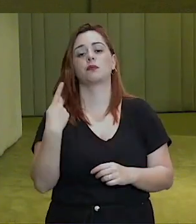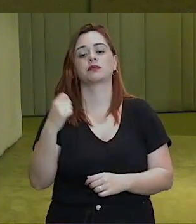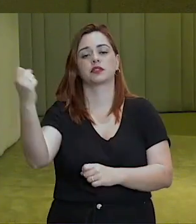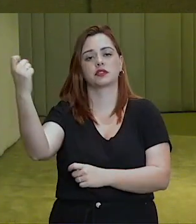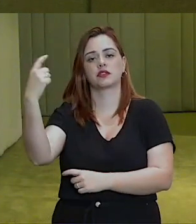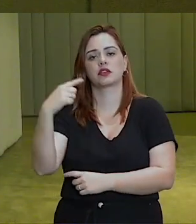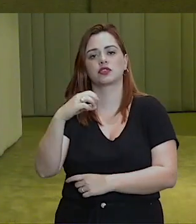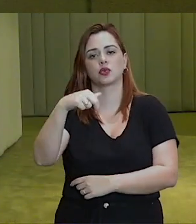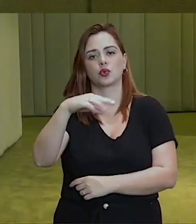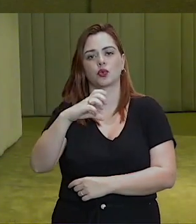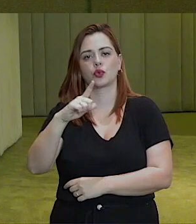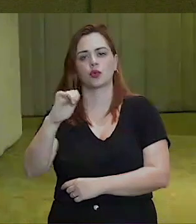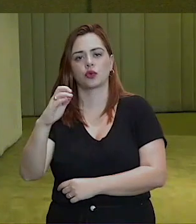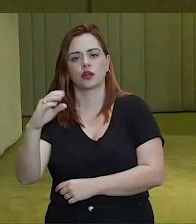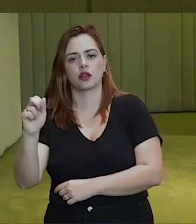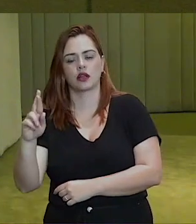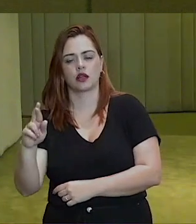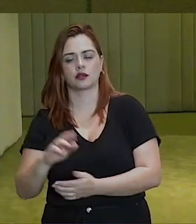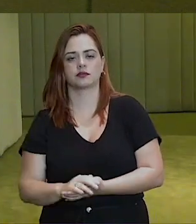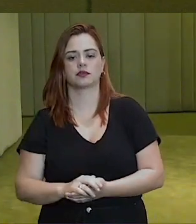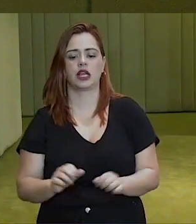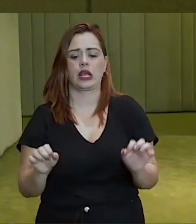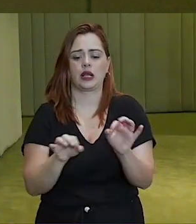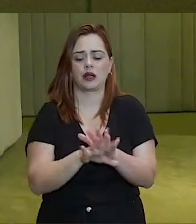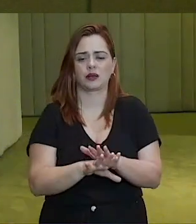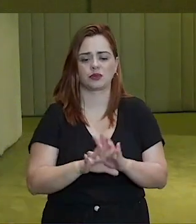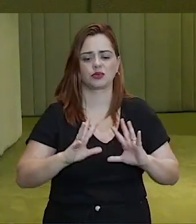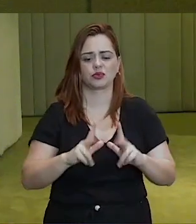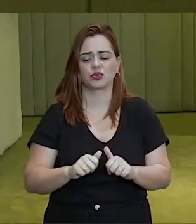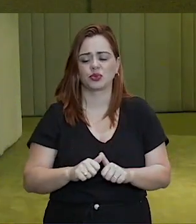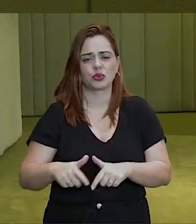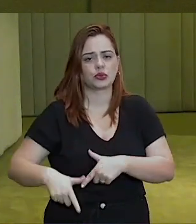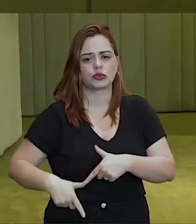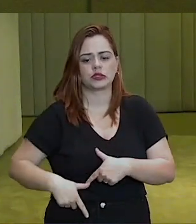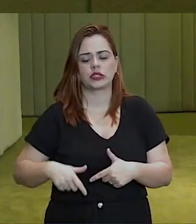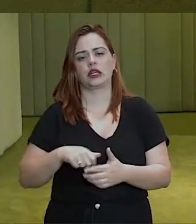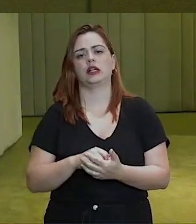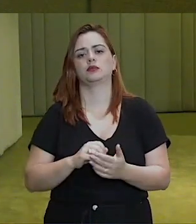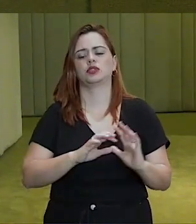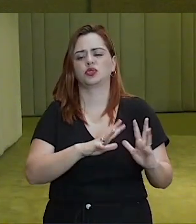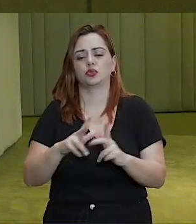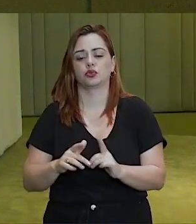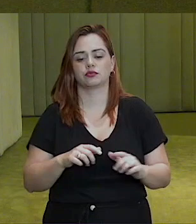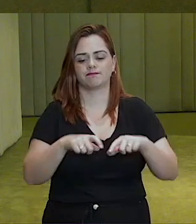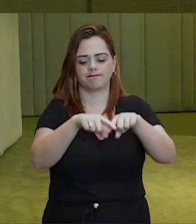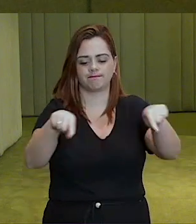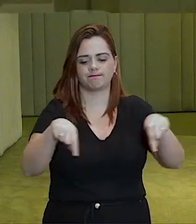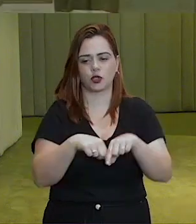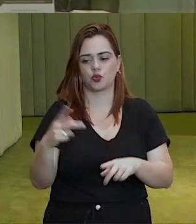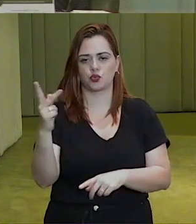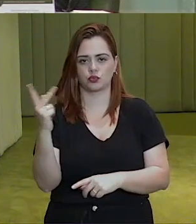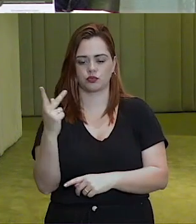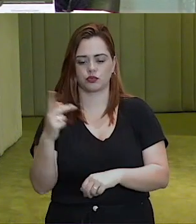nuclear, que determinou o banimento completo das armas nucleares do território dos dois países e